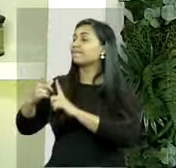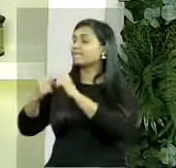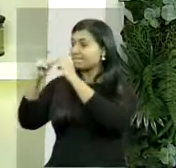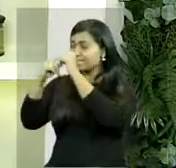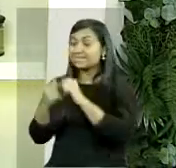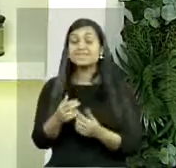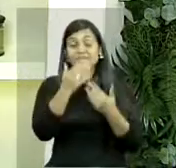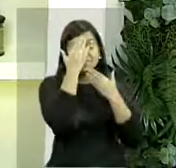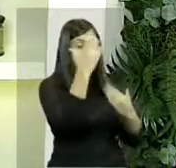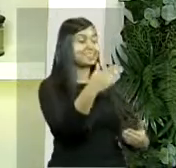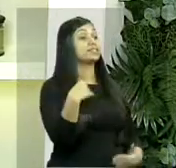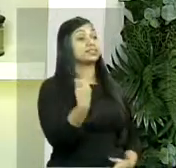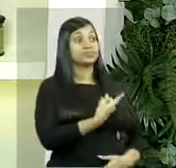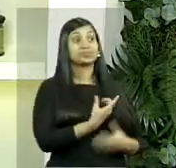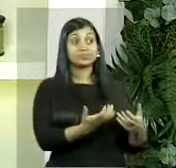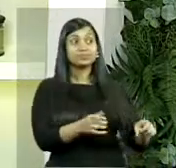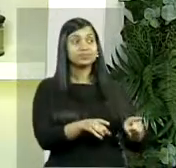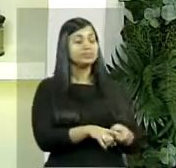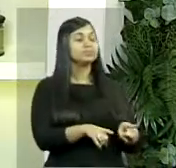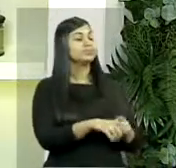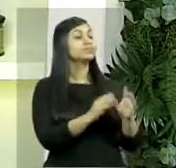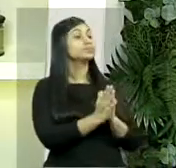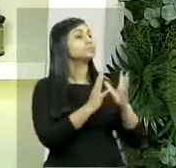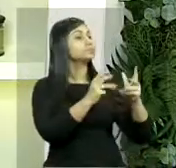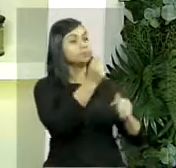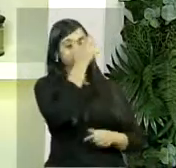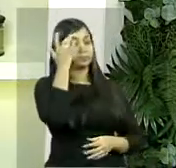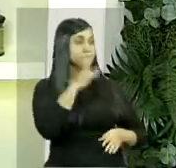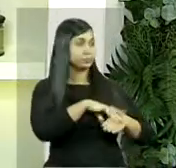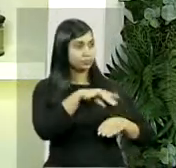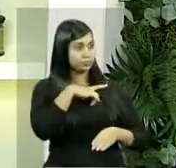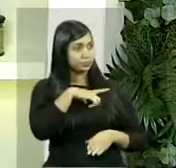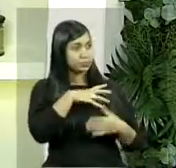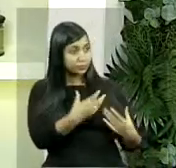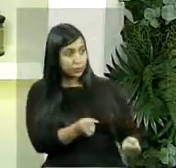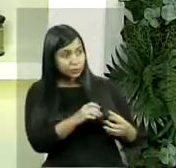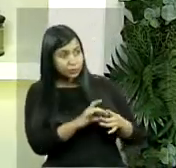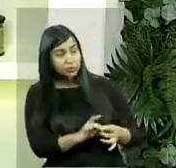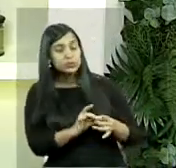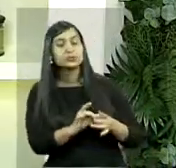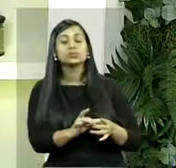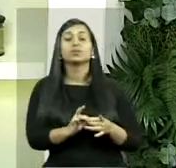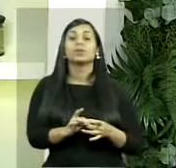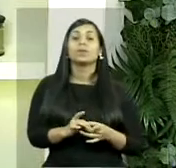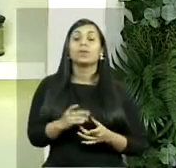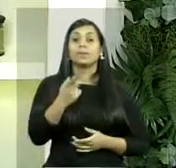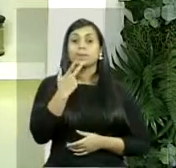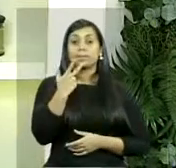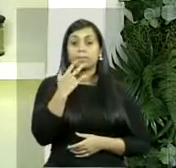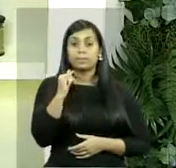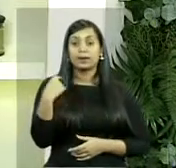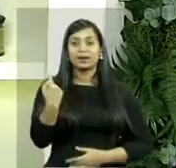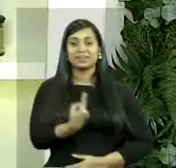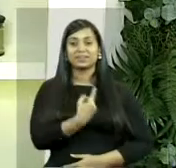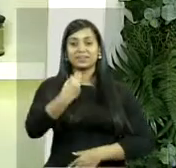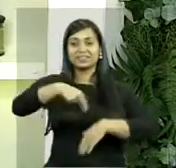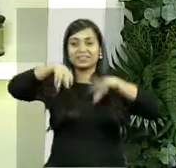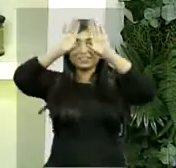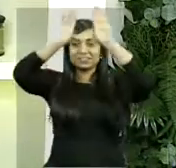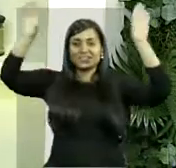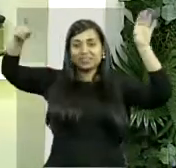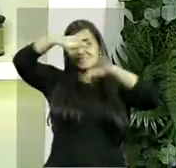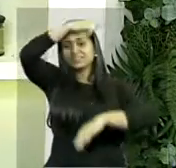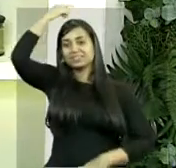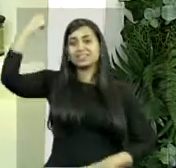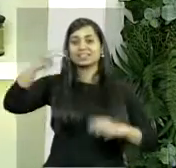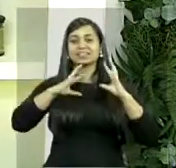Oh, meu anjo, obrigado. E nós queremos também rezar por todos os doentes. Juntos, como uma grande família de fé, clamemos. Pai nosso